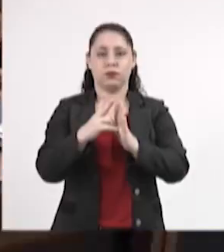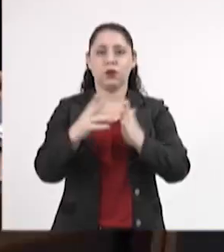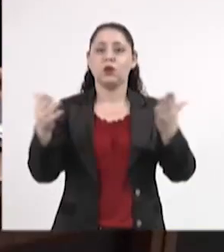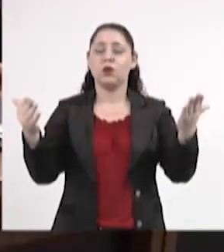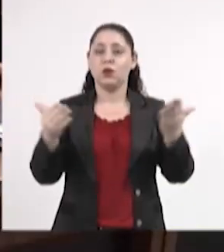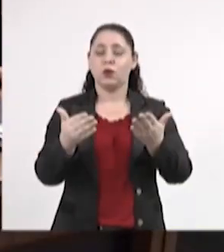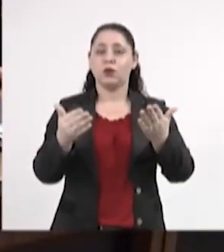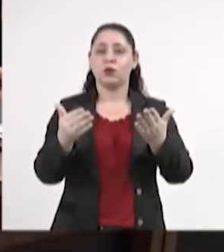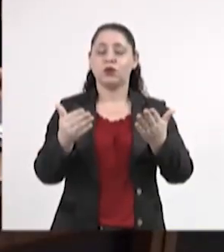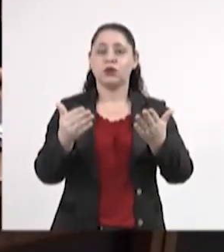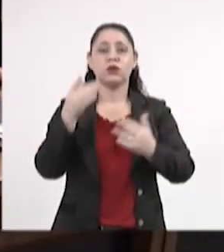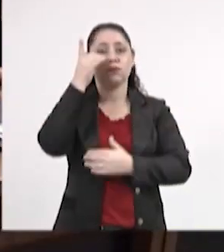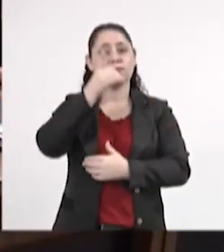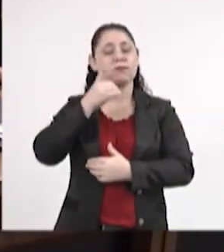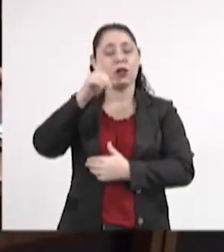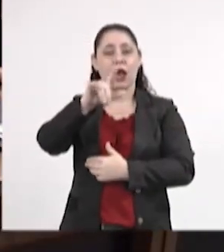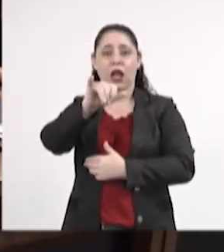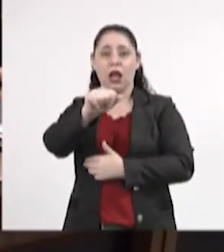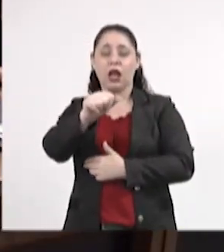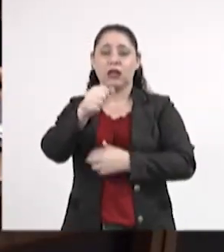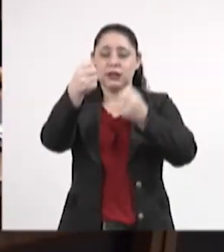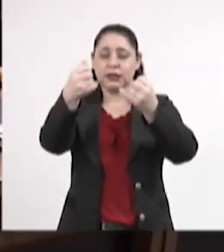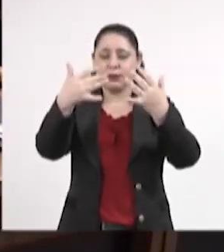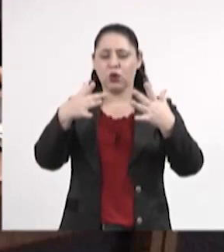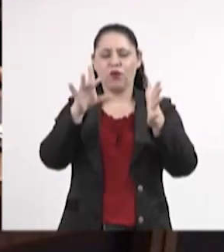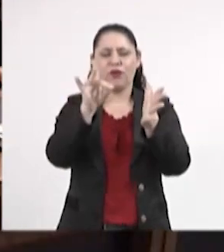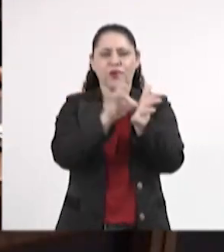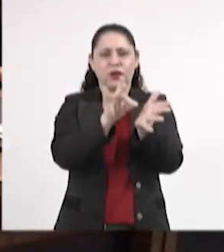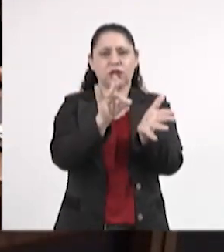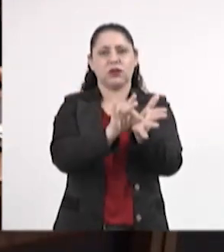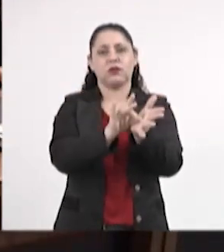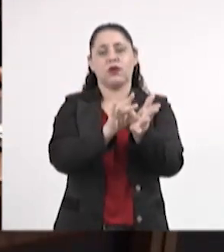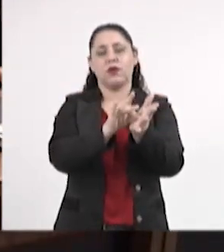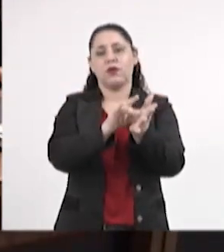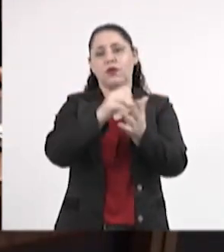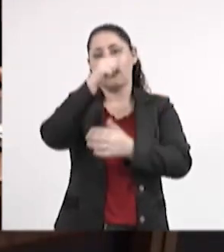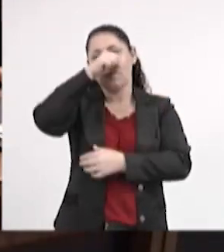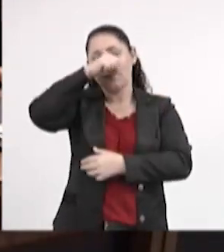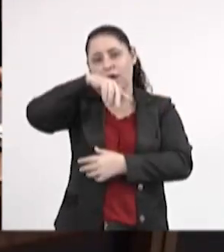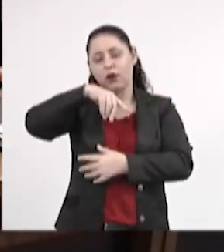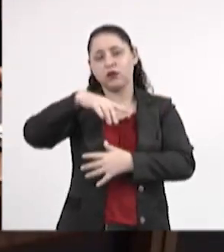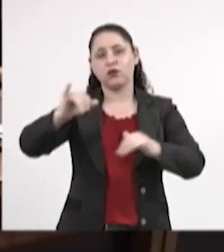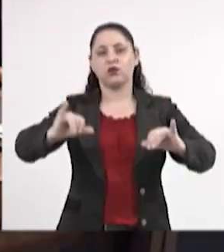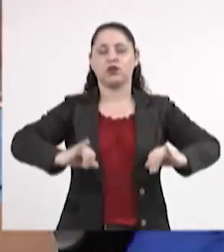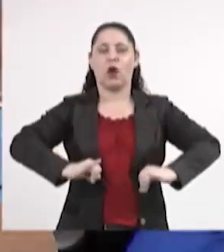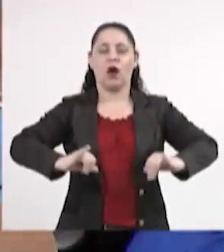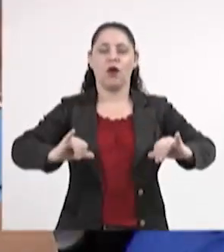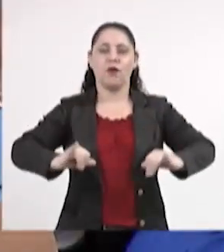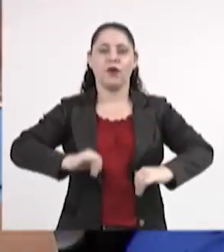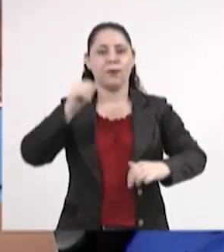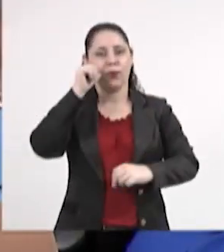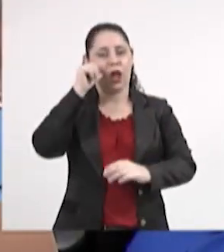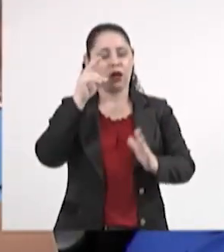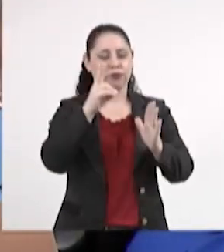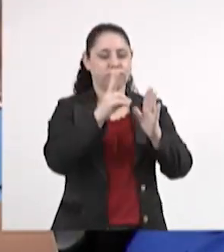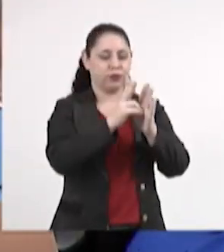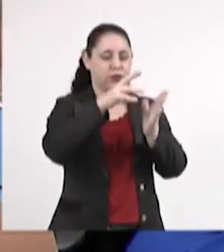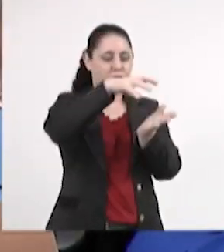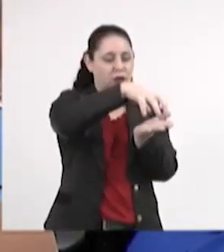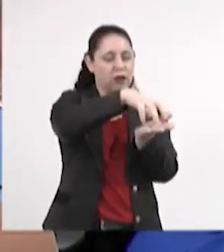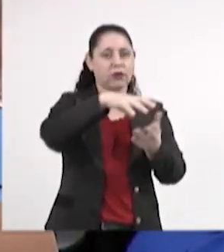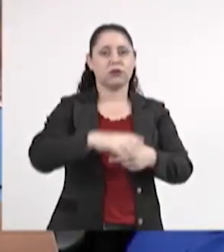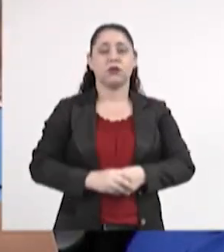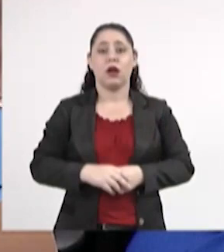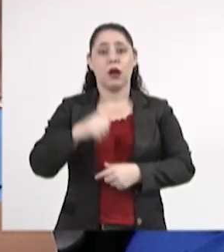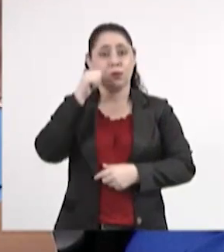Hoje a deputada Lia falou tão bem dessa realidade, né, da violência que sofrem as mulheres indígenas,